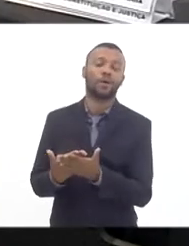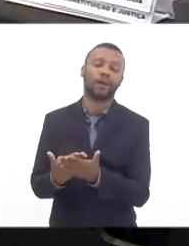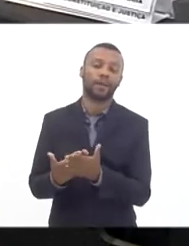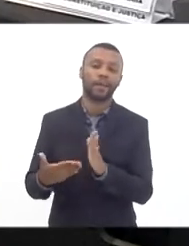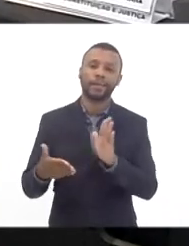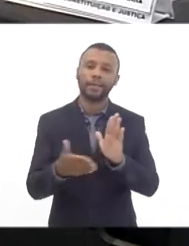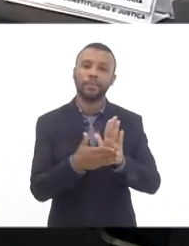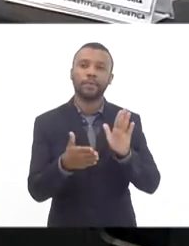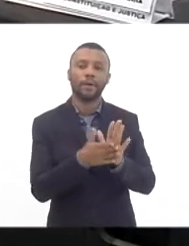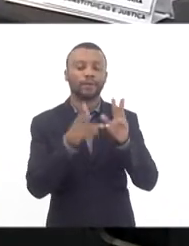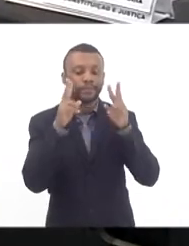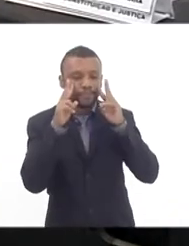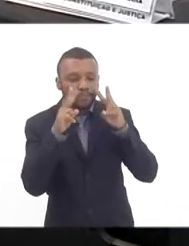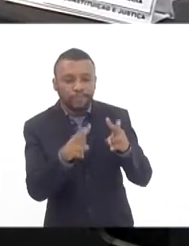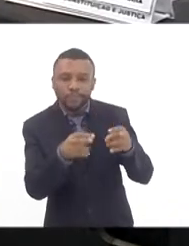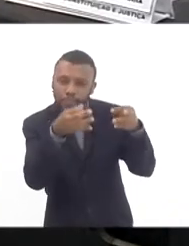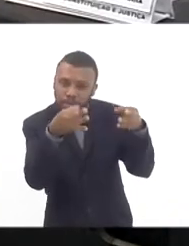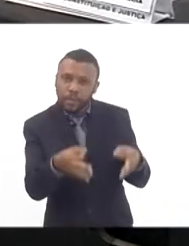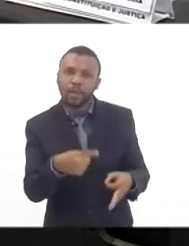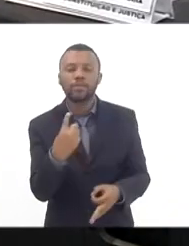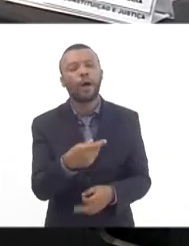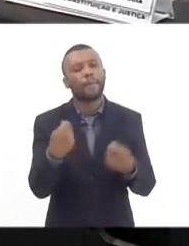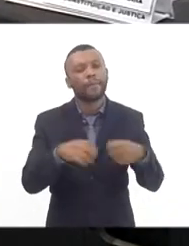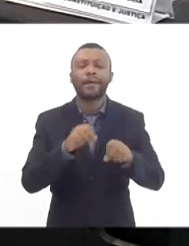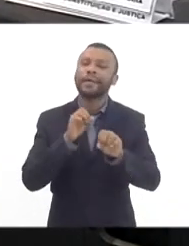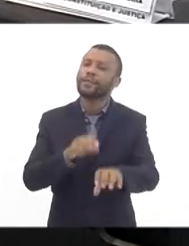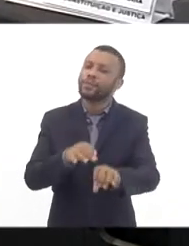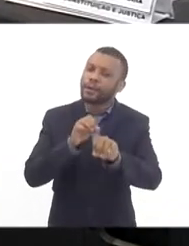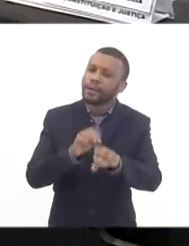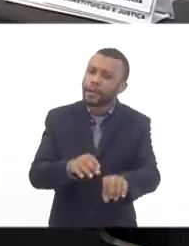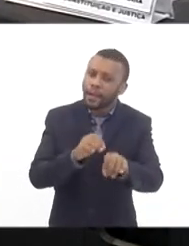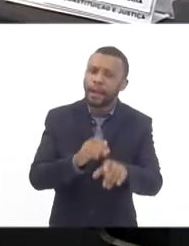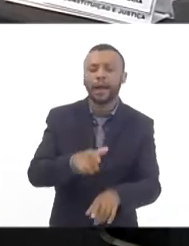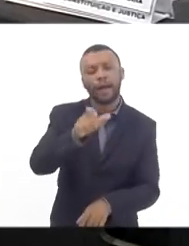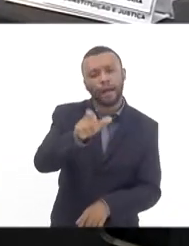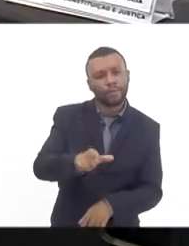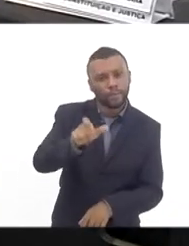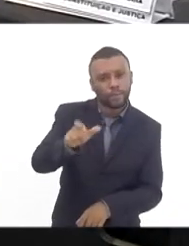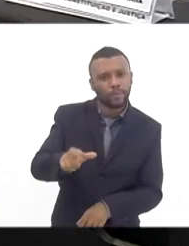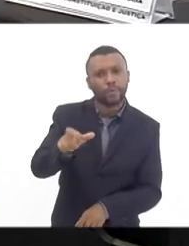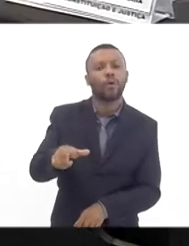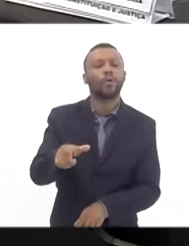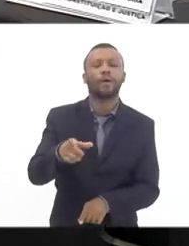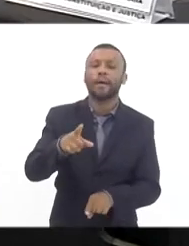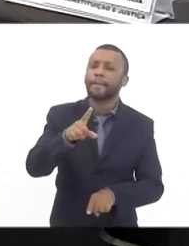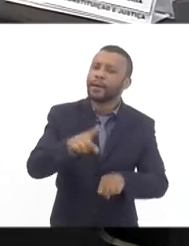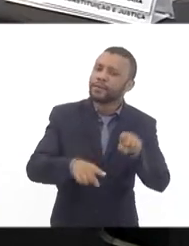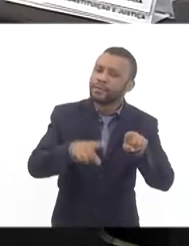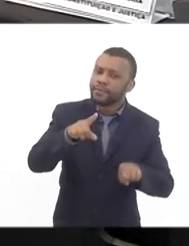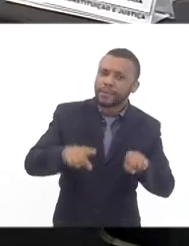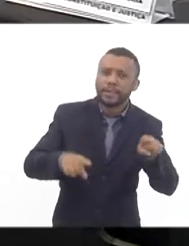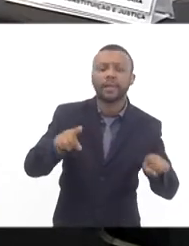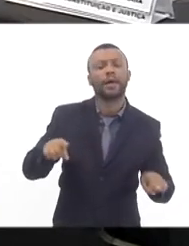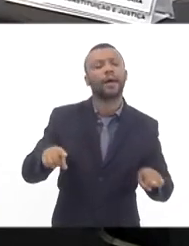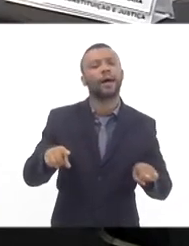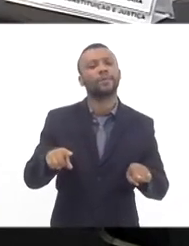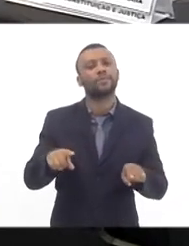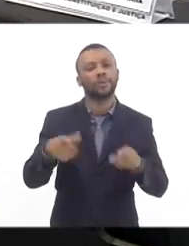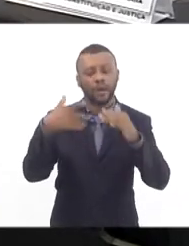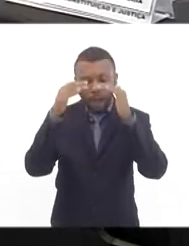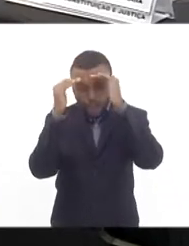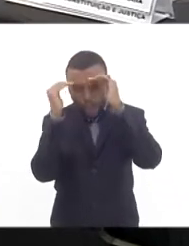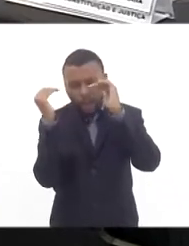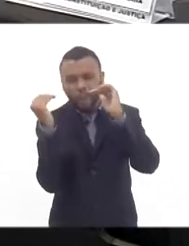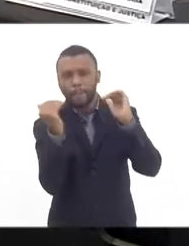contempla justamente isso. A gente precisa educar. Educar as pessoas para a diversidade, educar a pessoa para o respeito ao